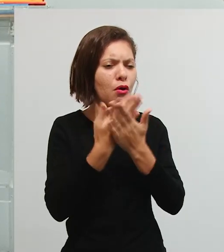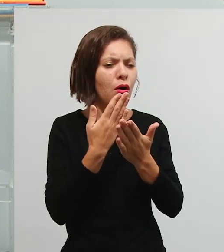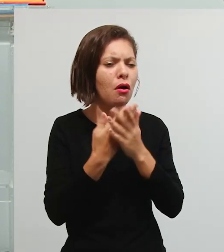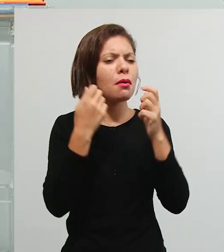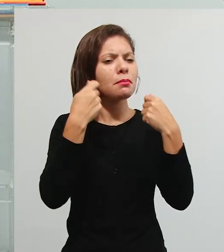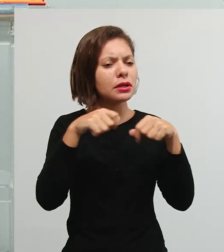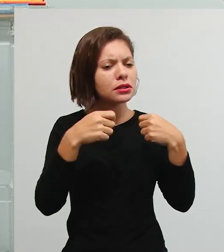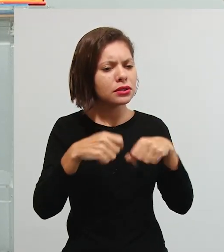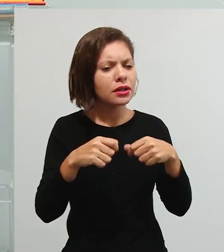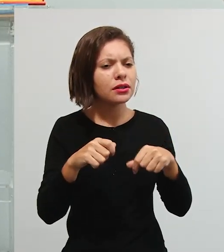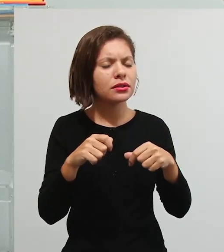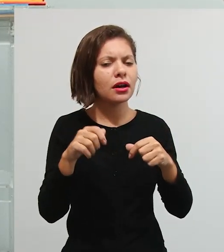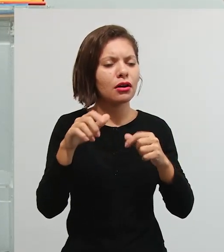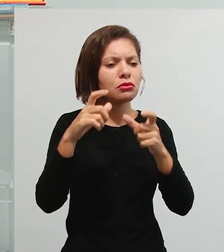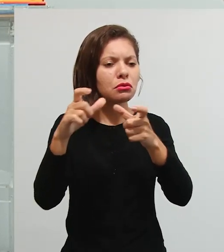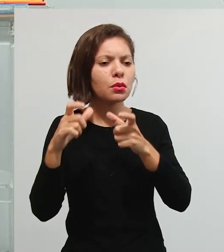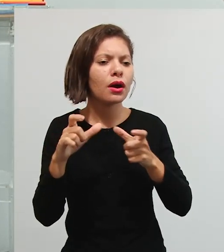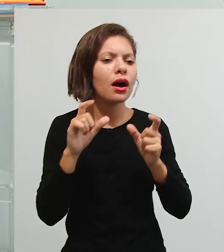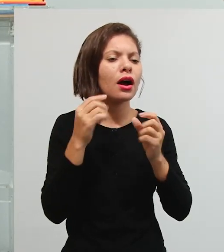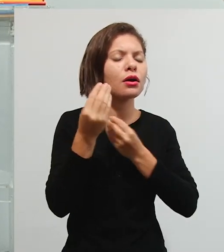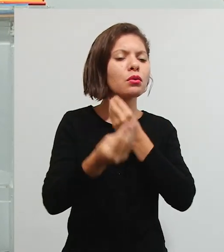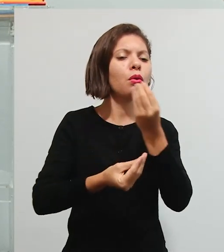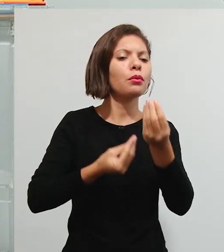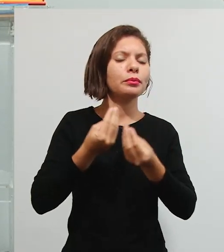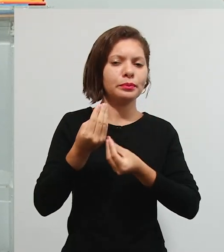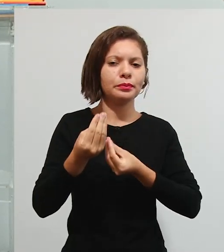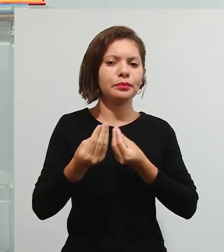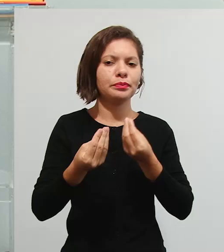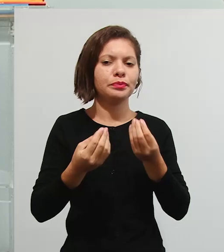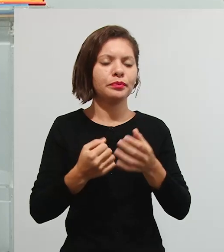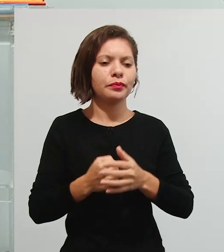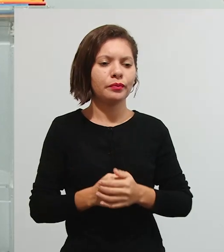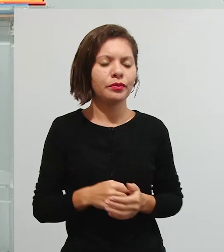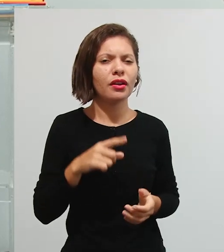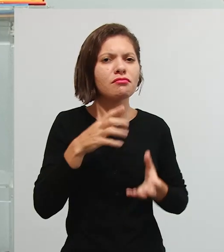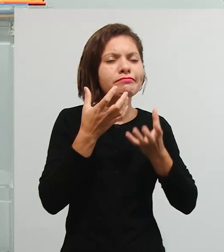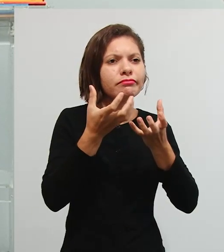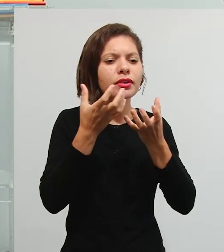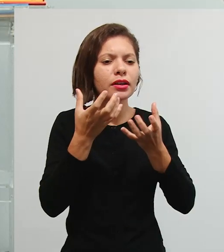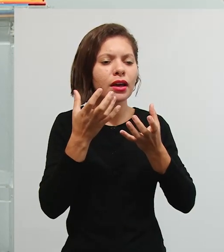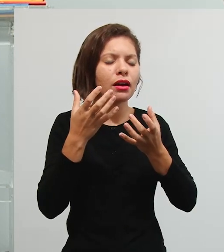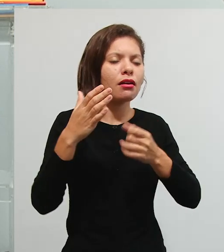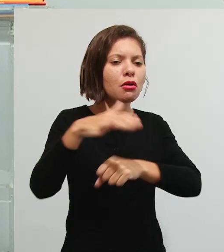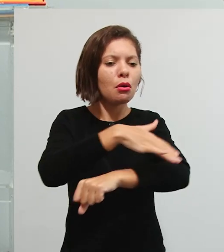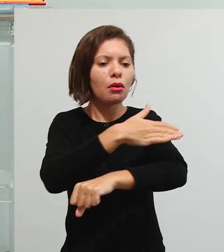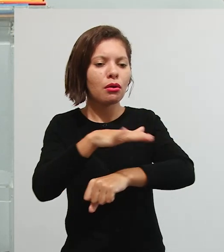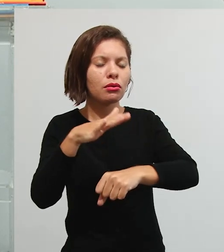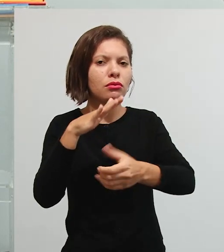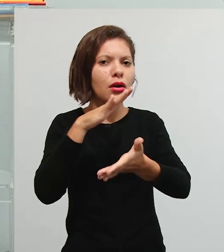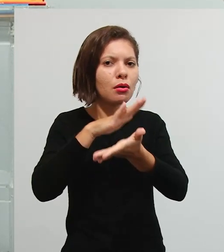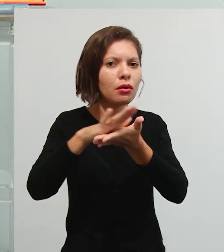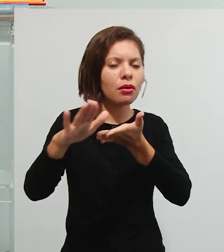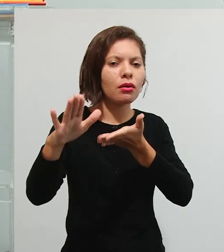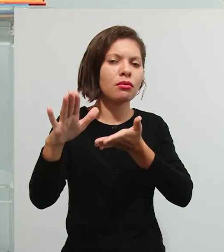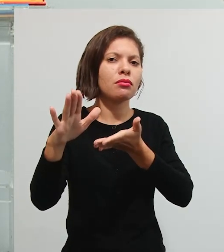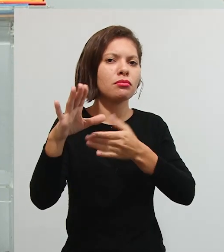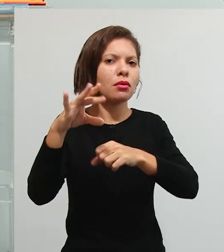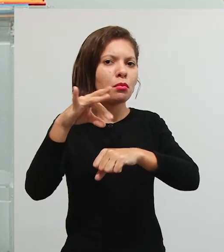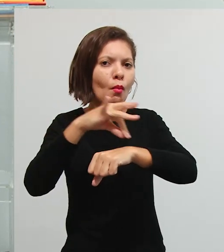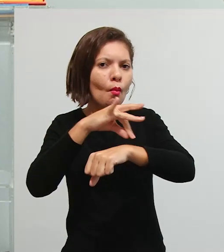neurodivergente? Não. Ou é. Mas a sua realidade é a mesma que outras? Como essas outras pessoas encaram essa